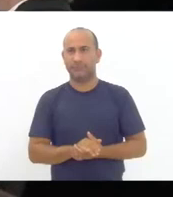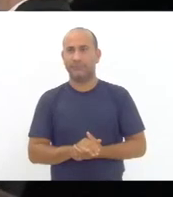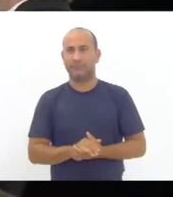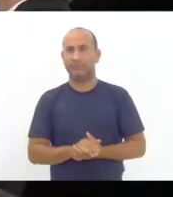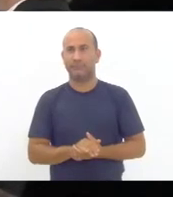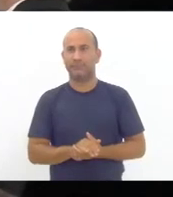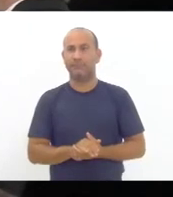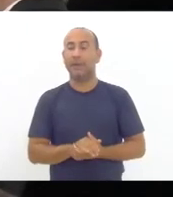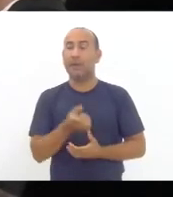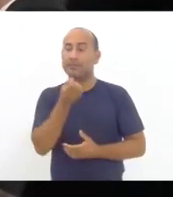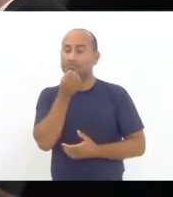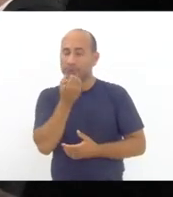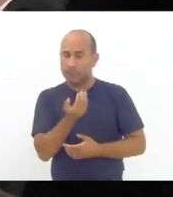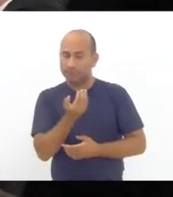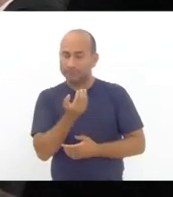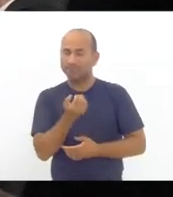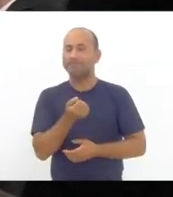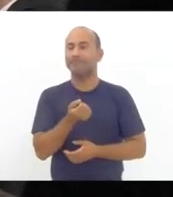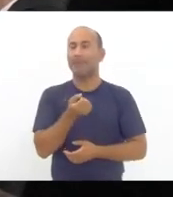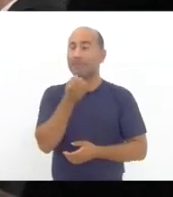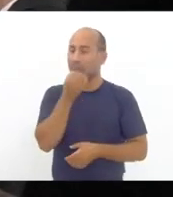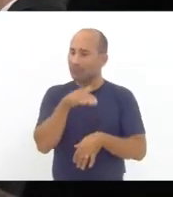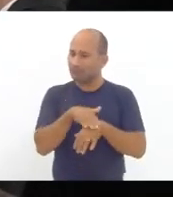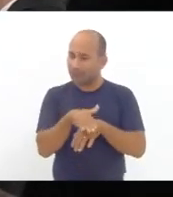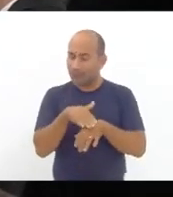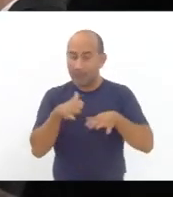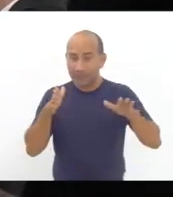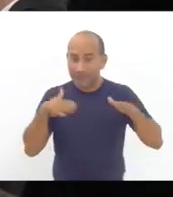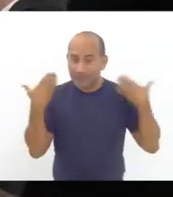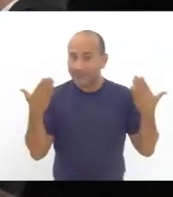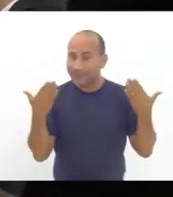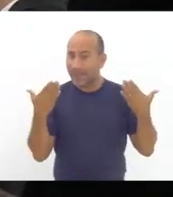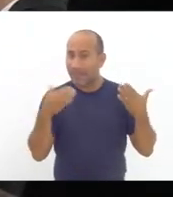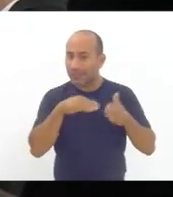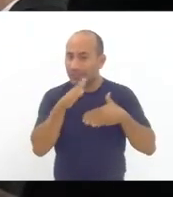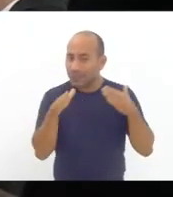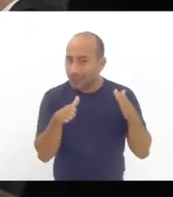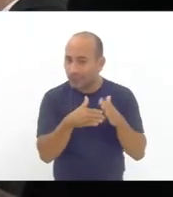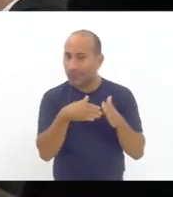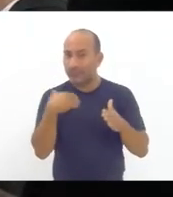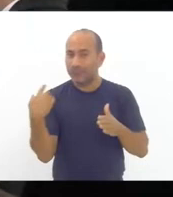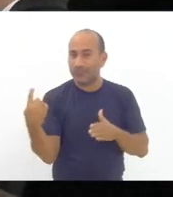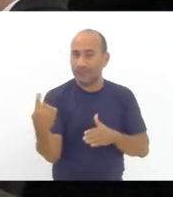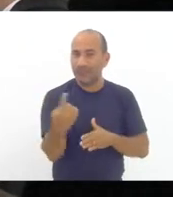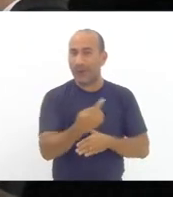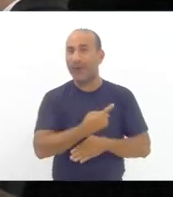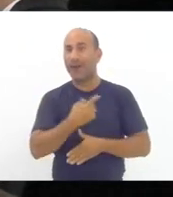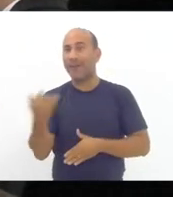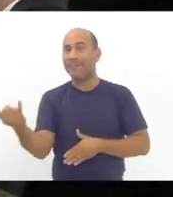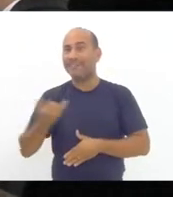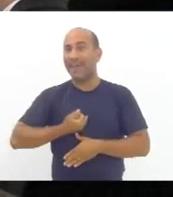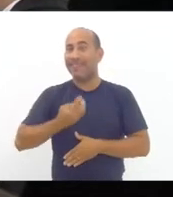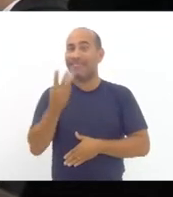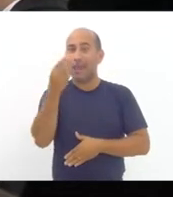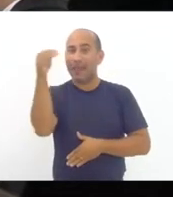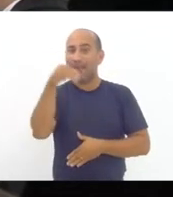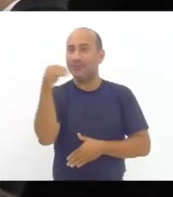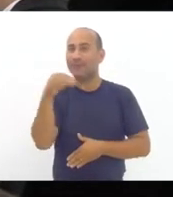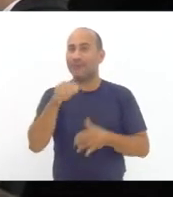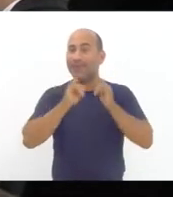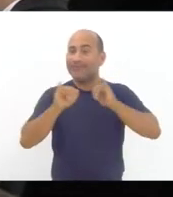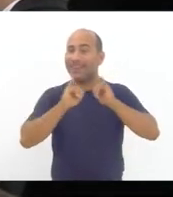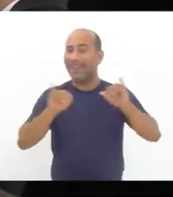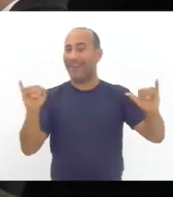bom gente boa noite não se assuste em todos nós recebemos uma vizinha para usar três minutos